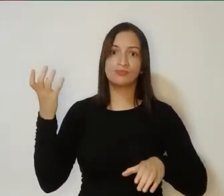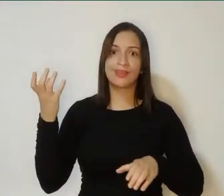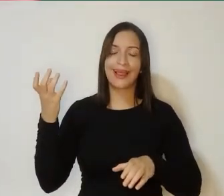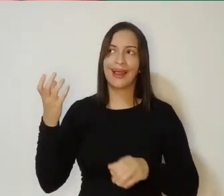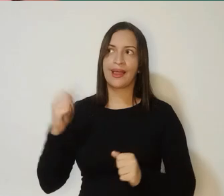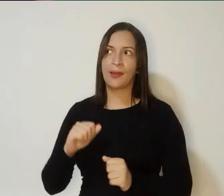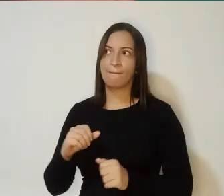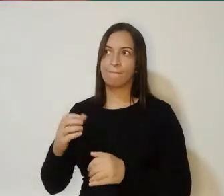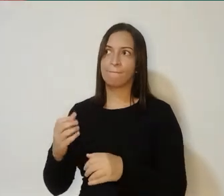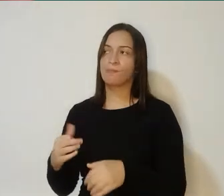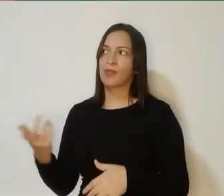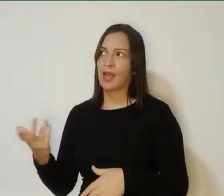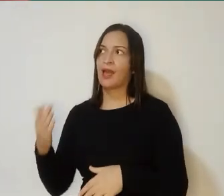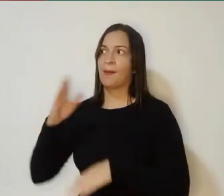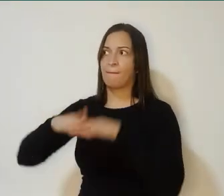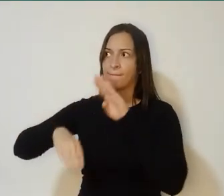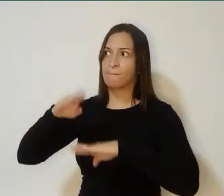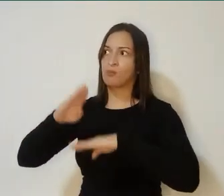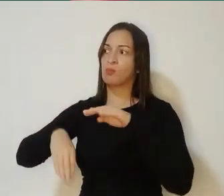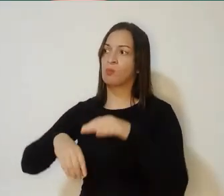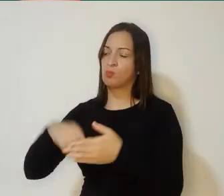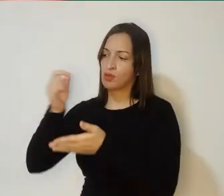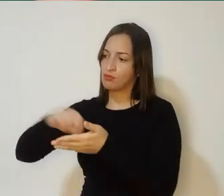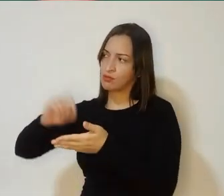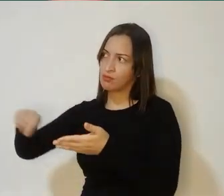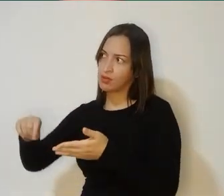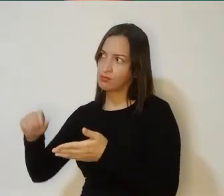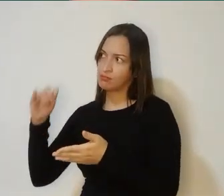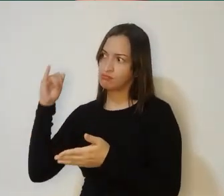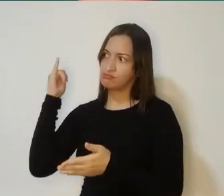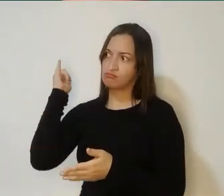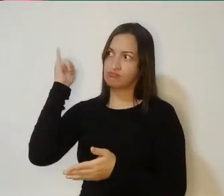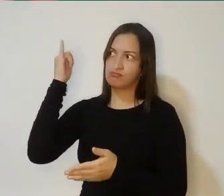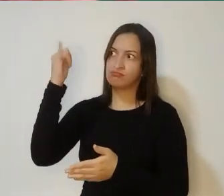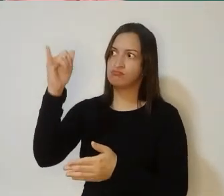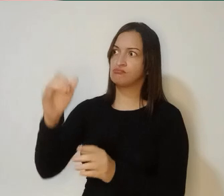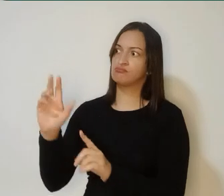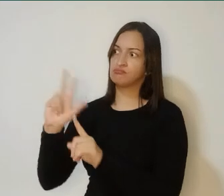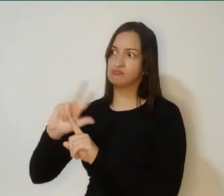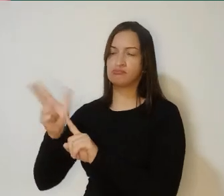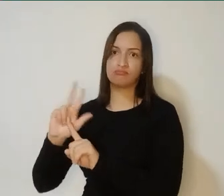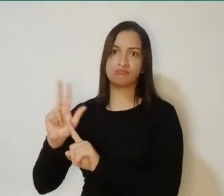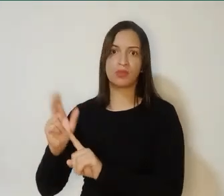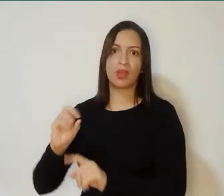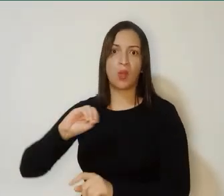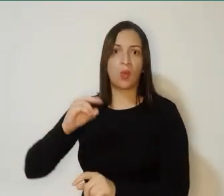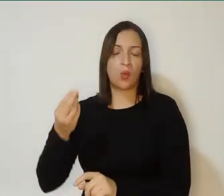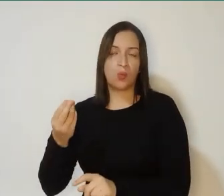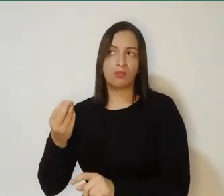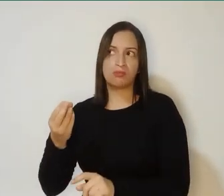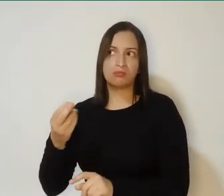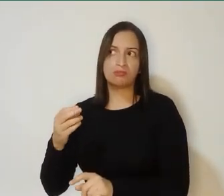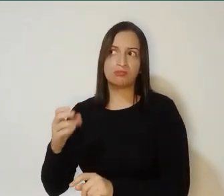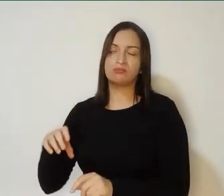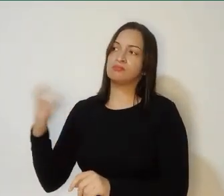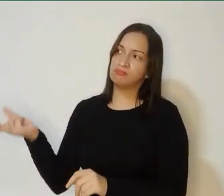energia eólica, ele está dando o olhar dele, porque ele poderia estar escrevendo sobre energia solar. Não é um olhar também? Claro, sempre tem um